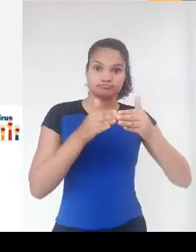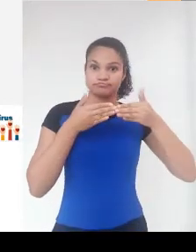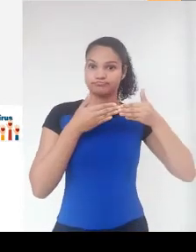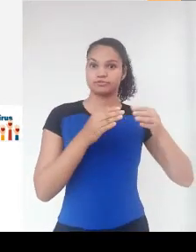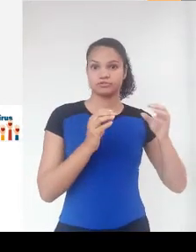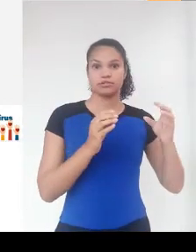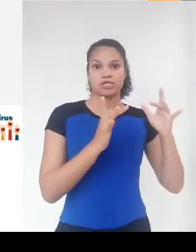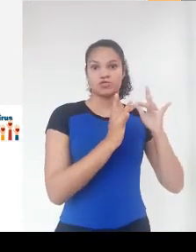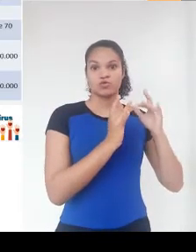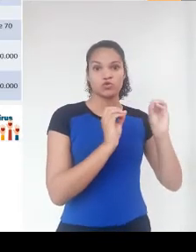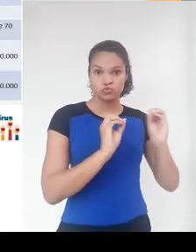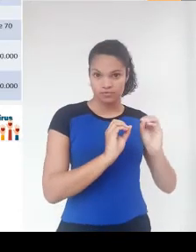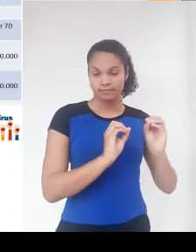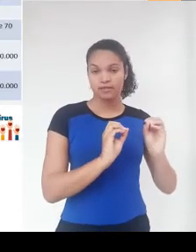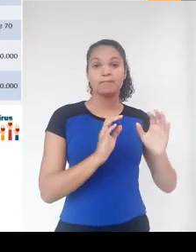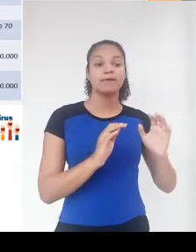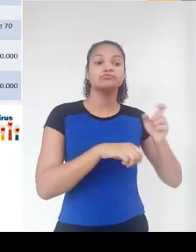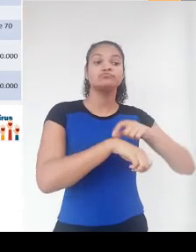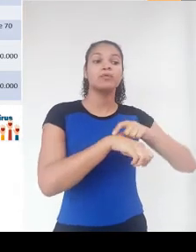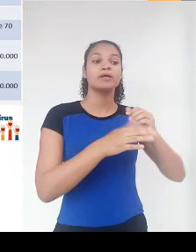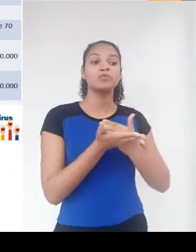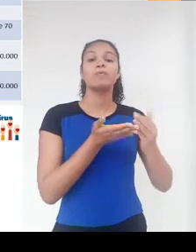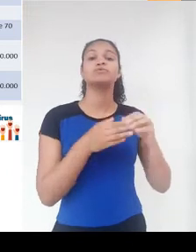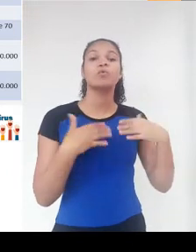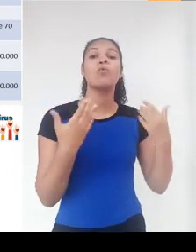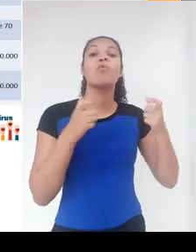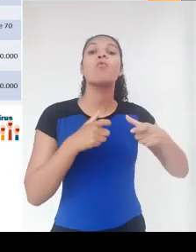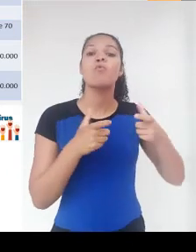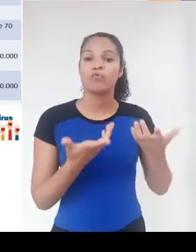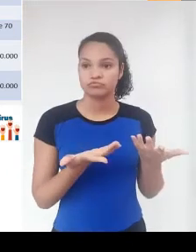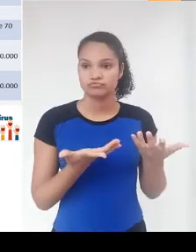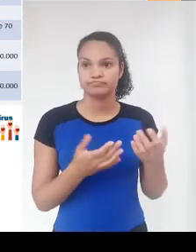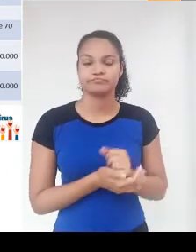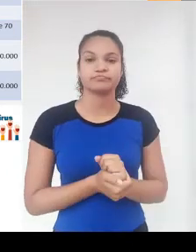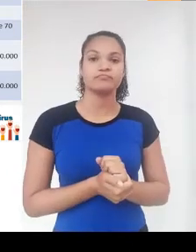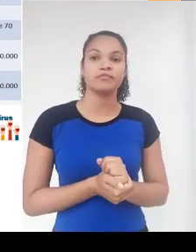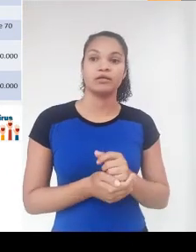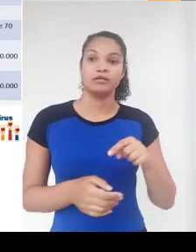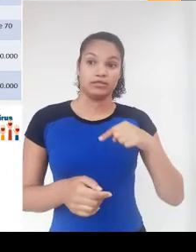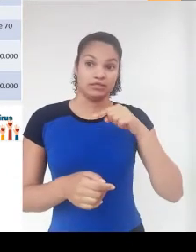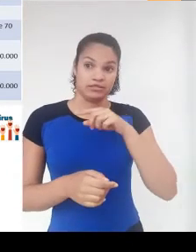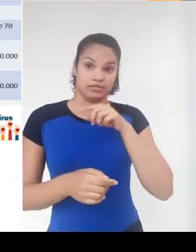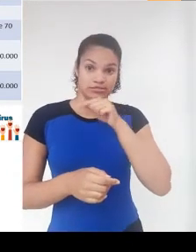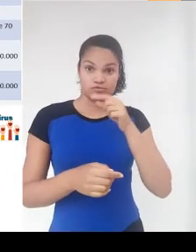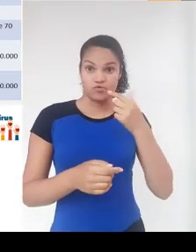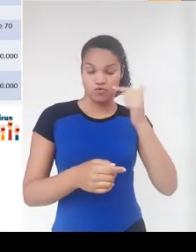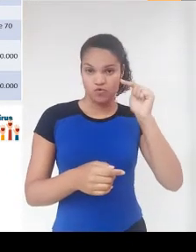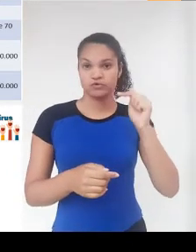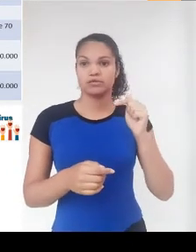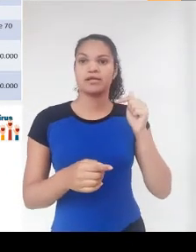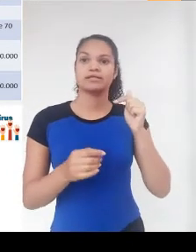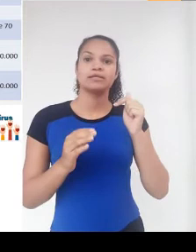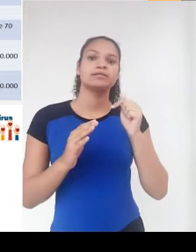exercício. Bom, estimativas dos números no Brasil. De acordo com cada cenário que nós tivermos,